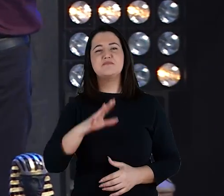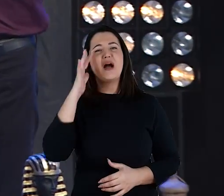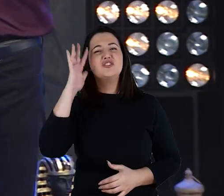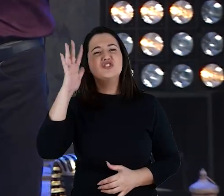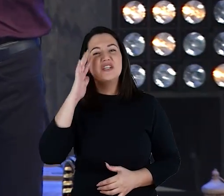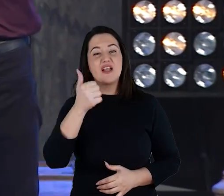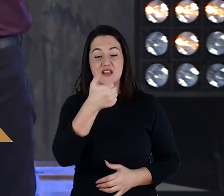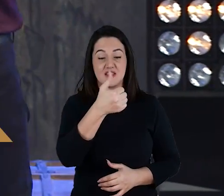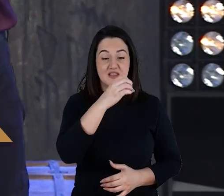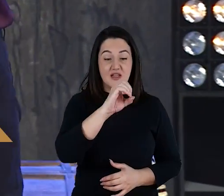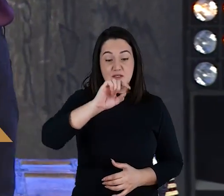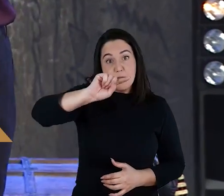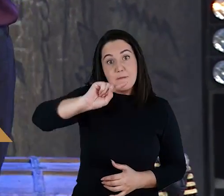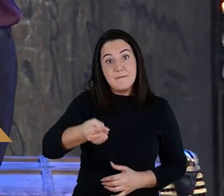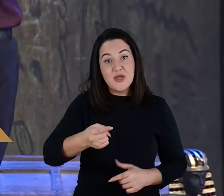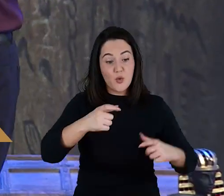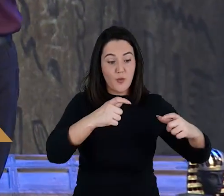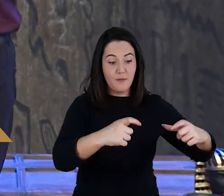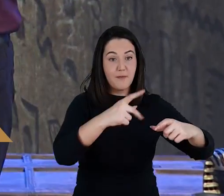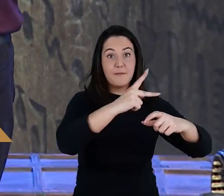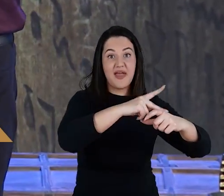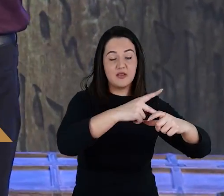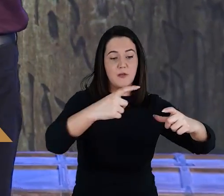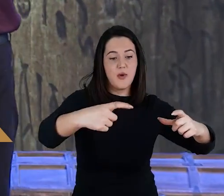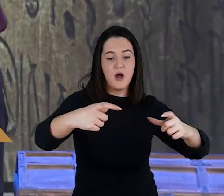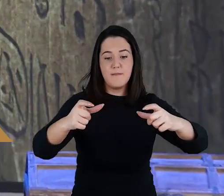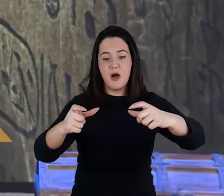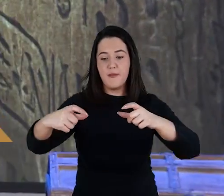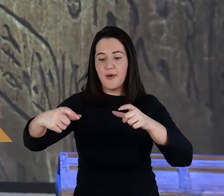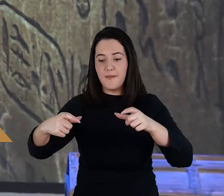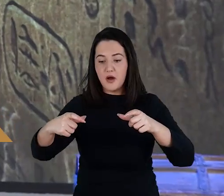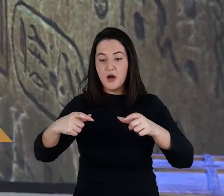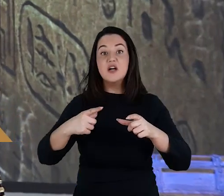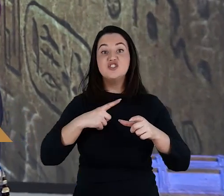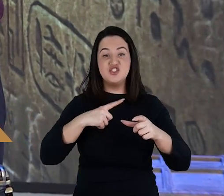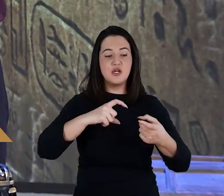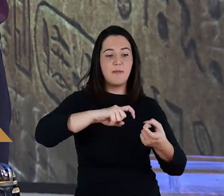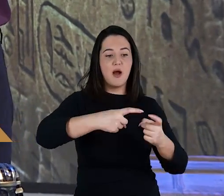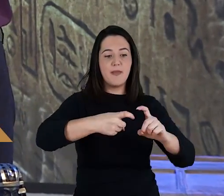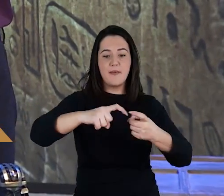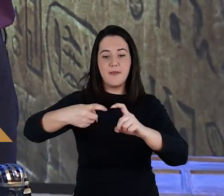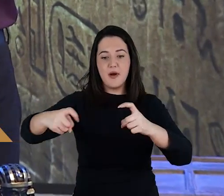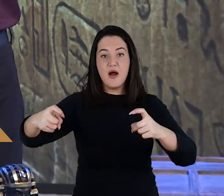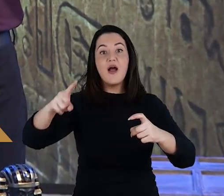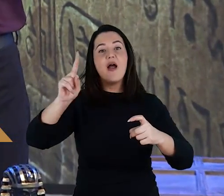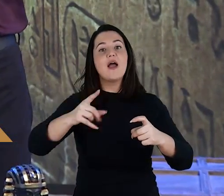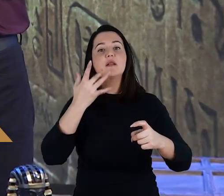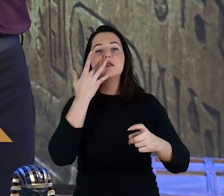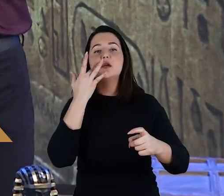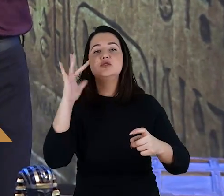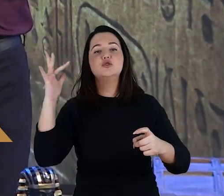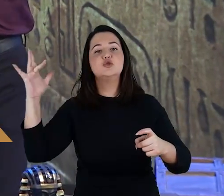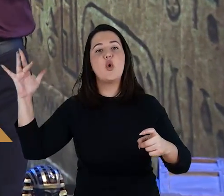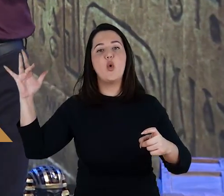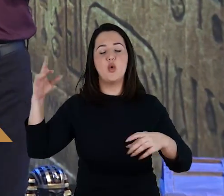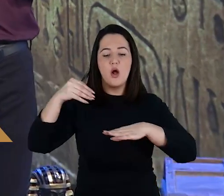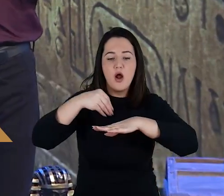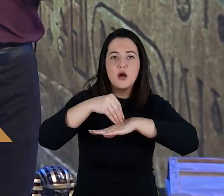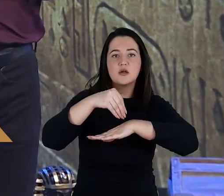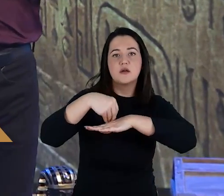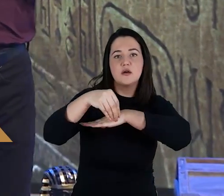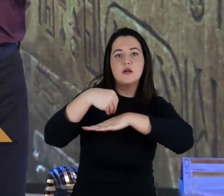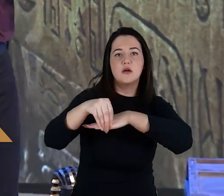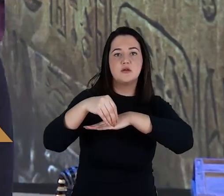de 10.000 tabletes, todos ali prontos para serem um verdadeiro tesouro arqueológico a ser decifrado. E